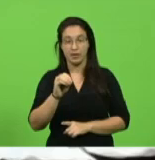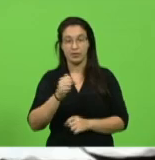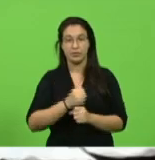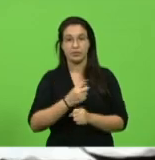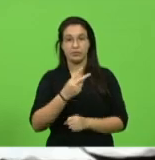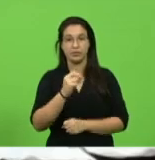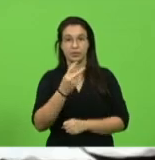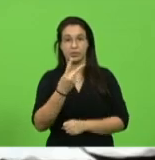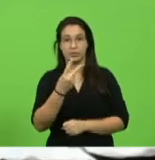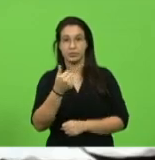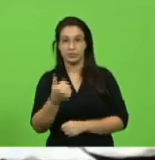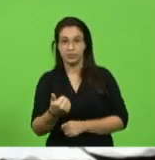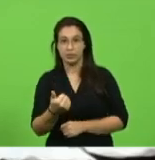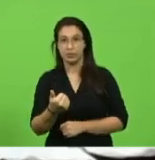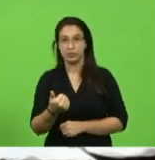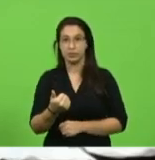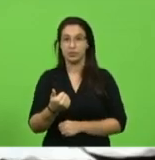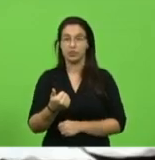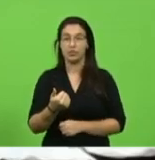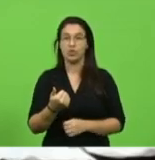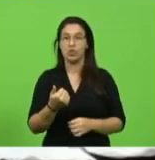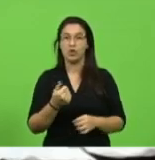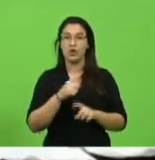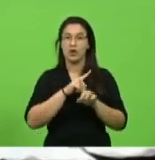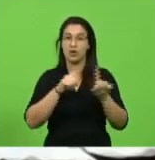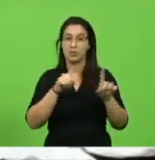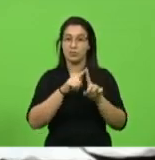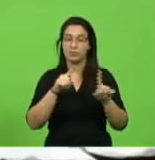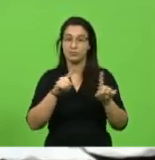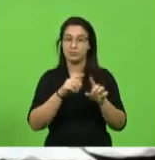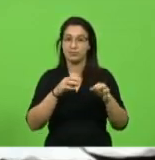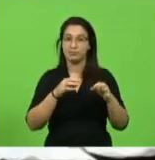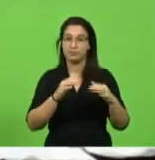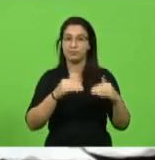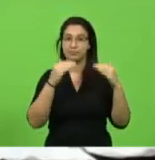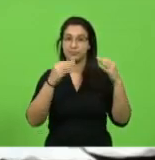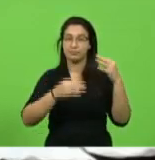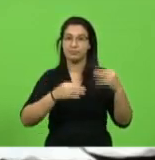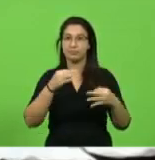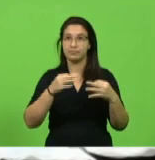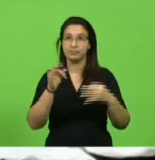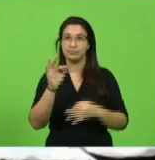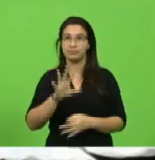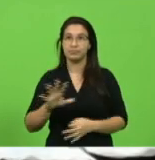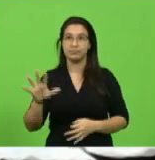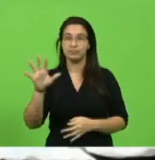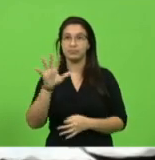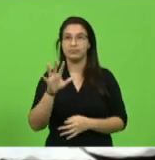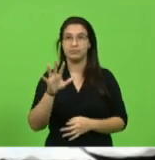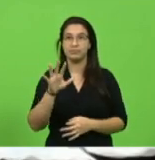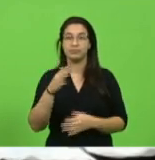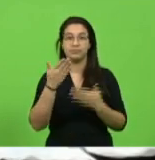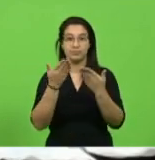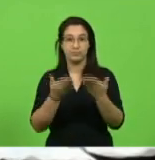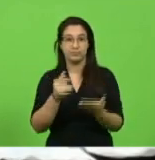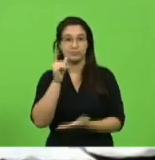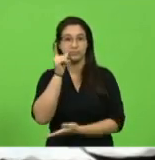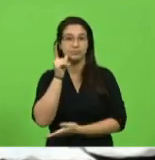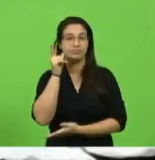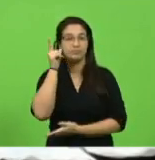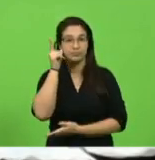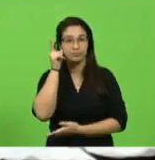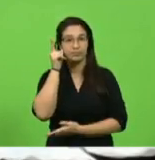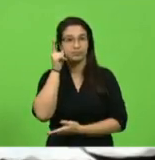comunicou-se a interposição de reclamação no Supremo Tribunal Federal pelo excelentíssimo senhor deputado Laércio Schuster, que